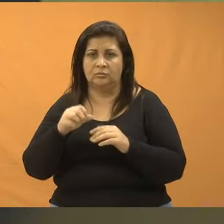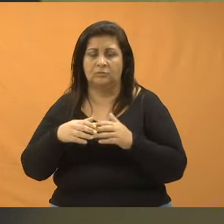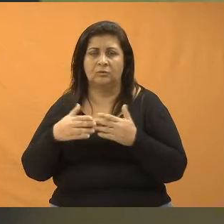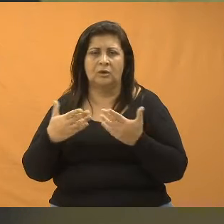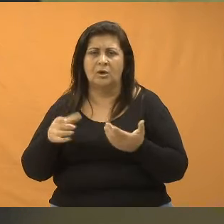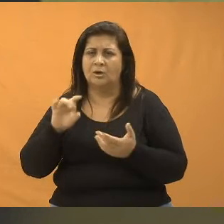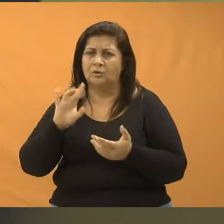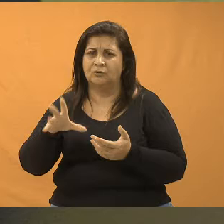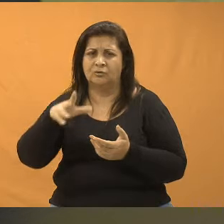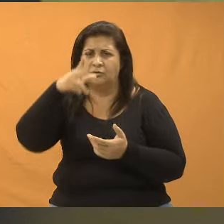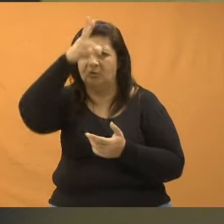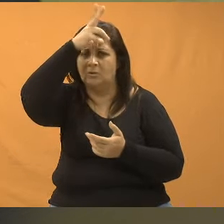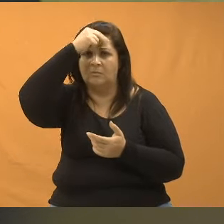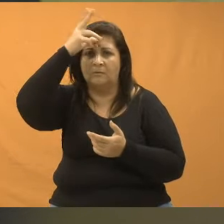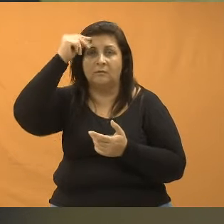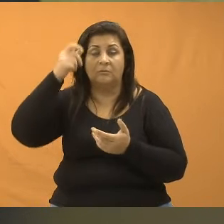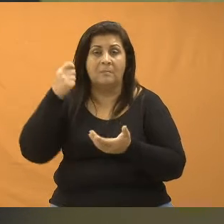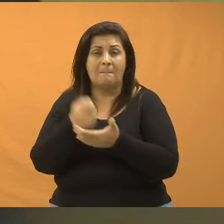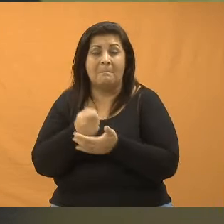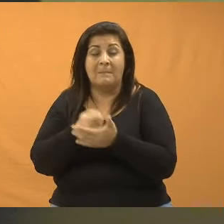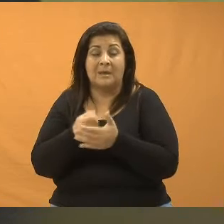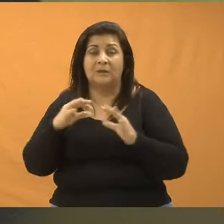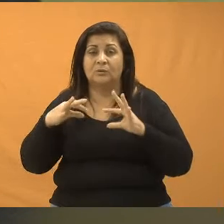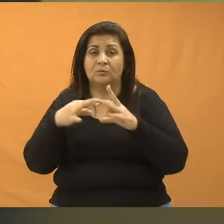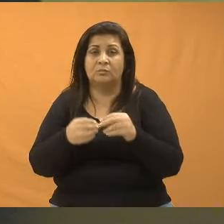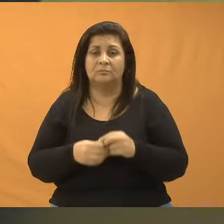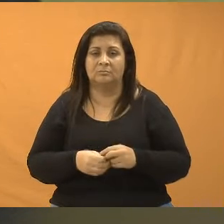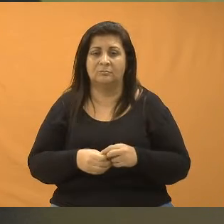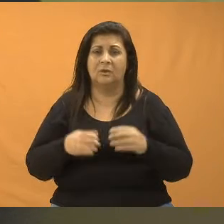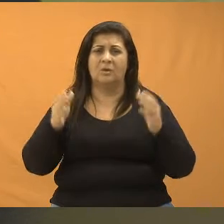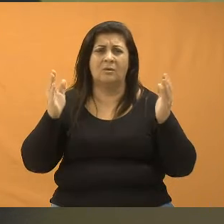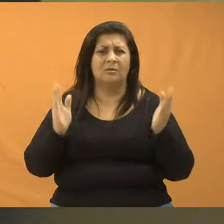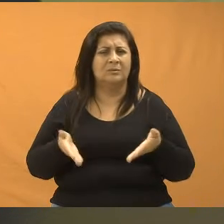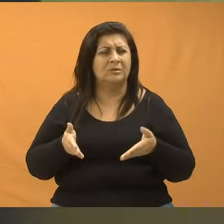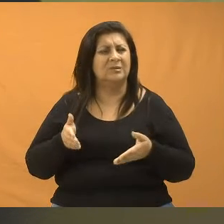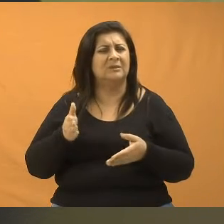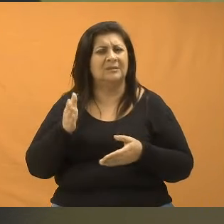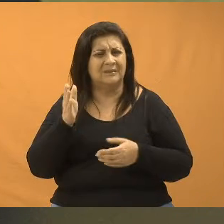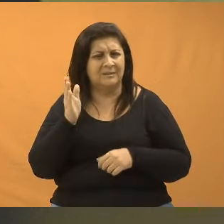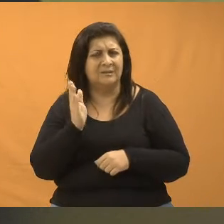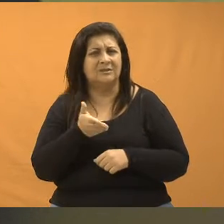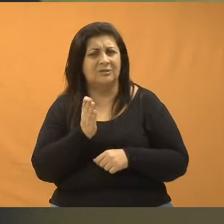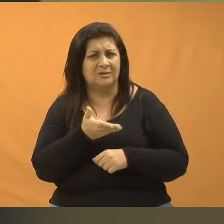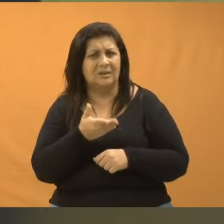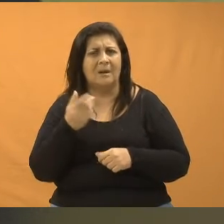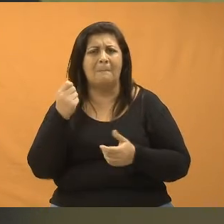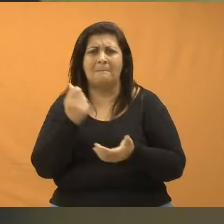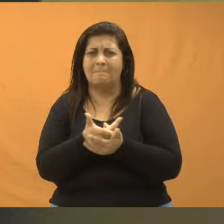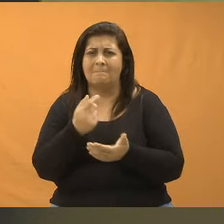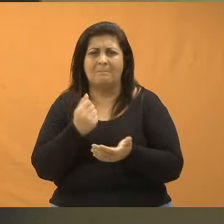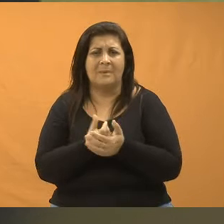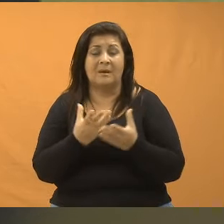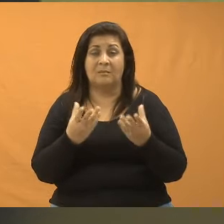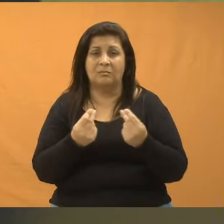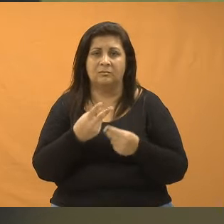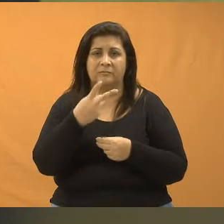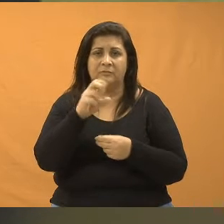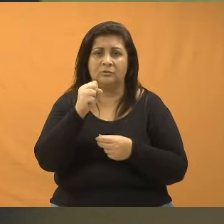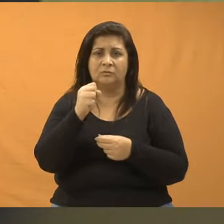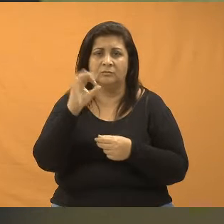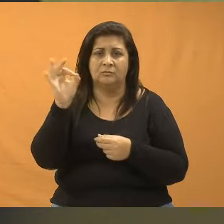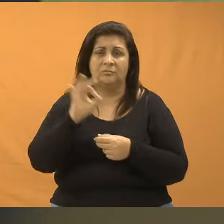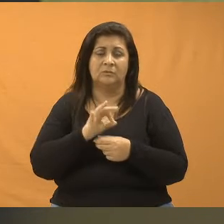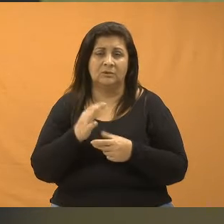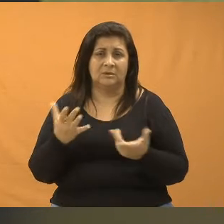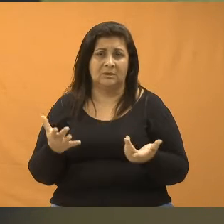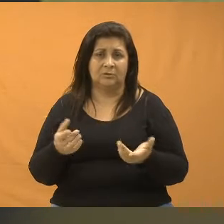exclusivamente do Tesouro Municipal, o qual hoje já é muito comprometido com saúde. Hoje a gente está na casa de 28%. Né?